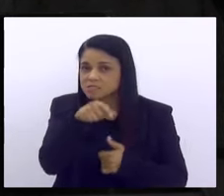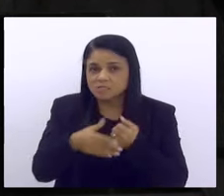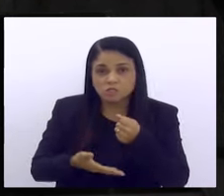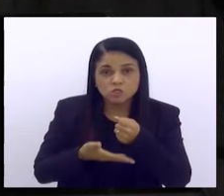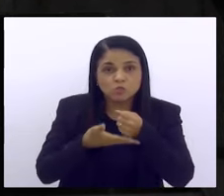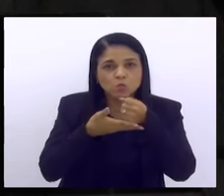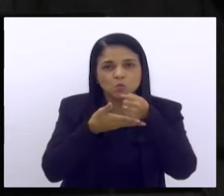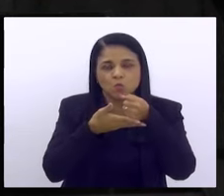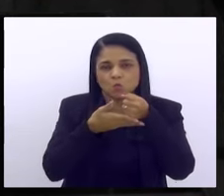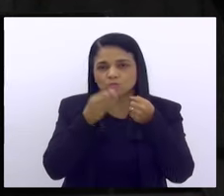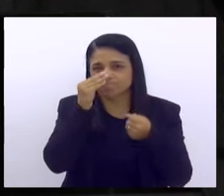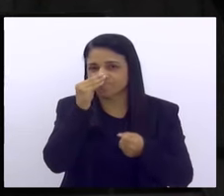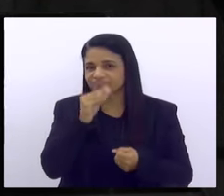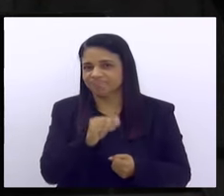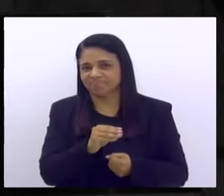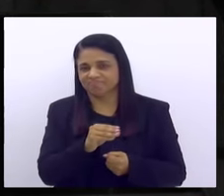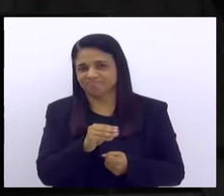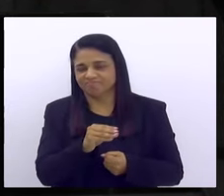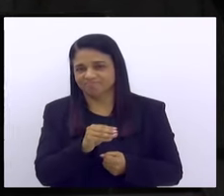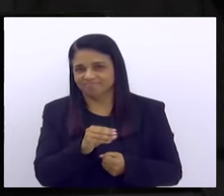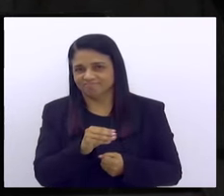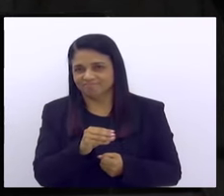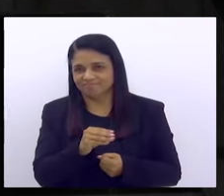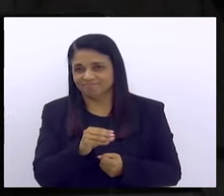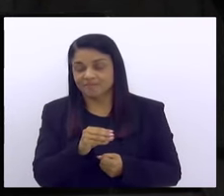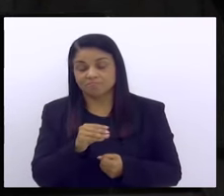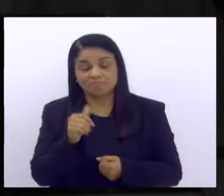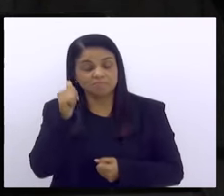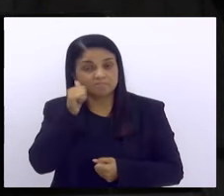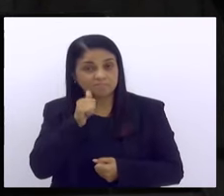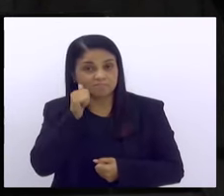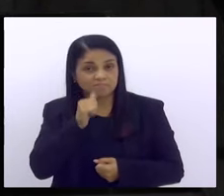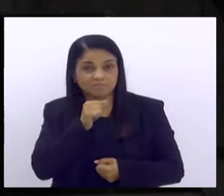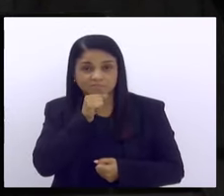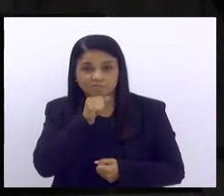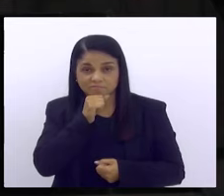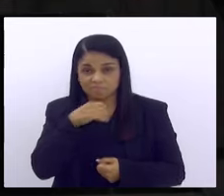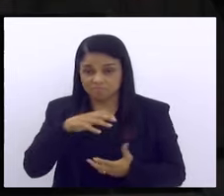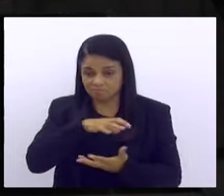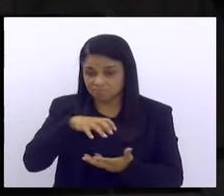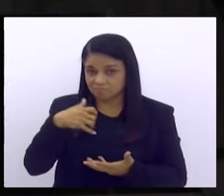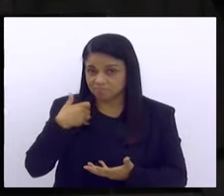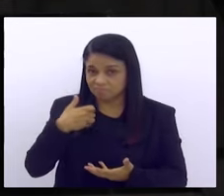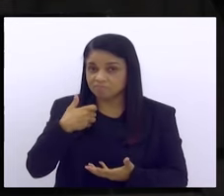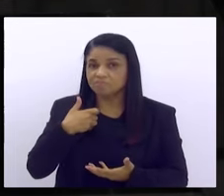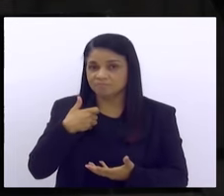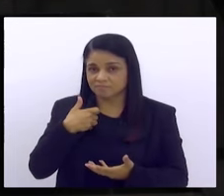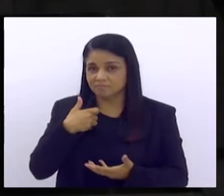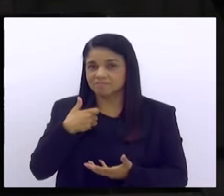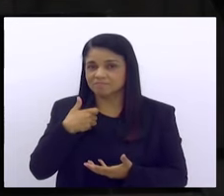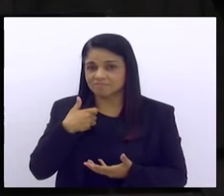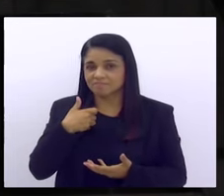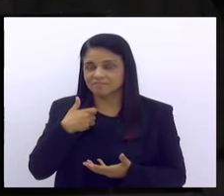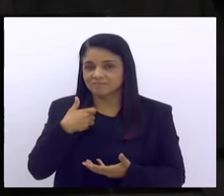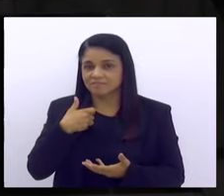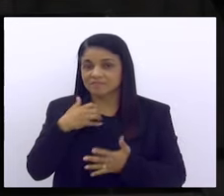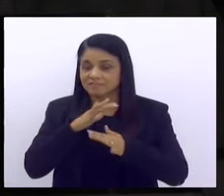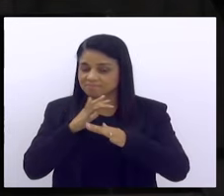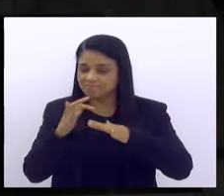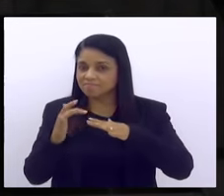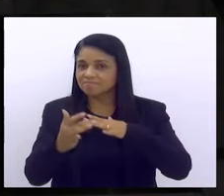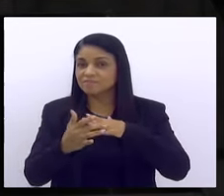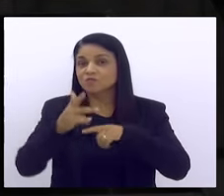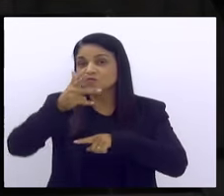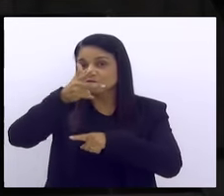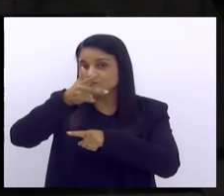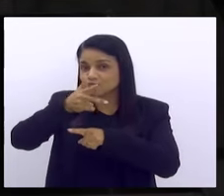de socorro com a senhora, uma idosa, e que nós vamos publicar nas nossas redes sociais os